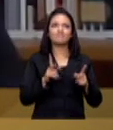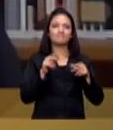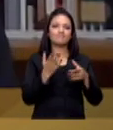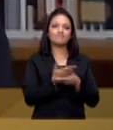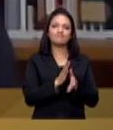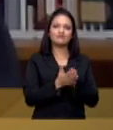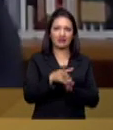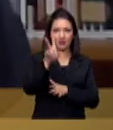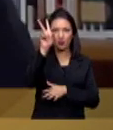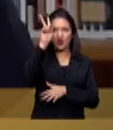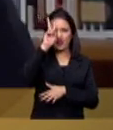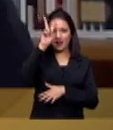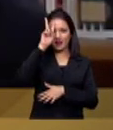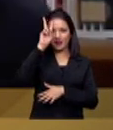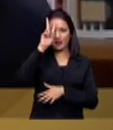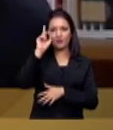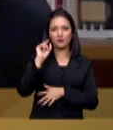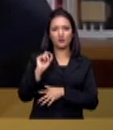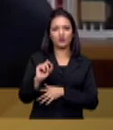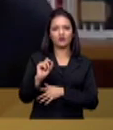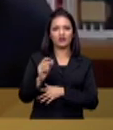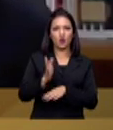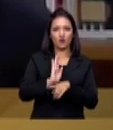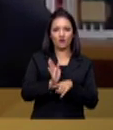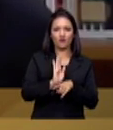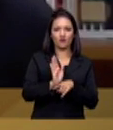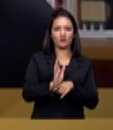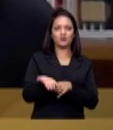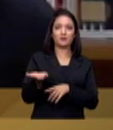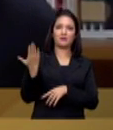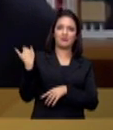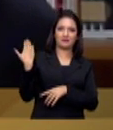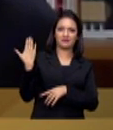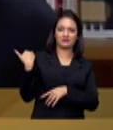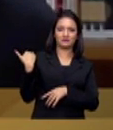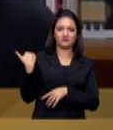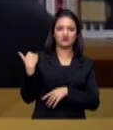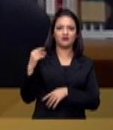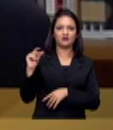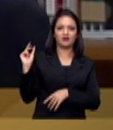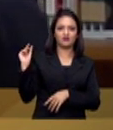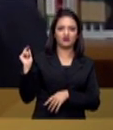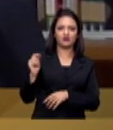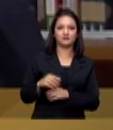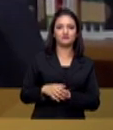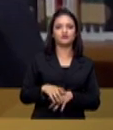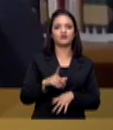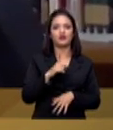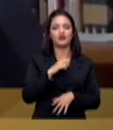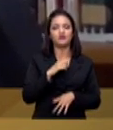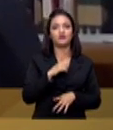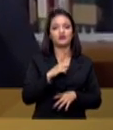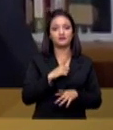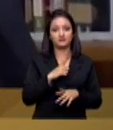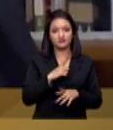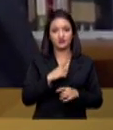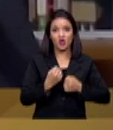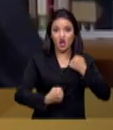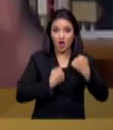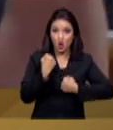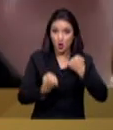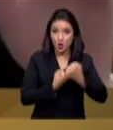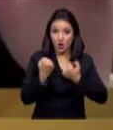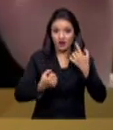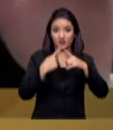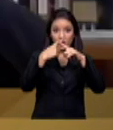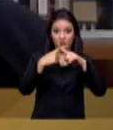já mencionei isso, um antigo filme do Monty Python, em que havia uma corrida de 100 metros rasos, era